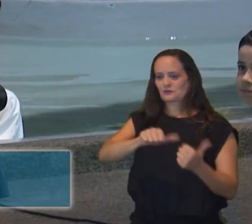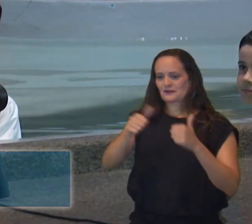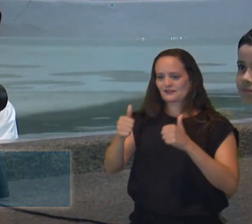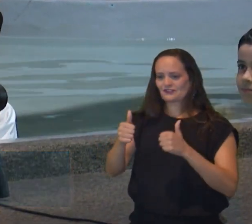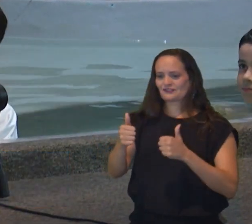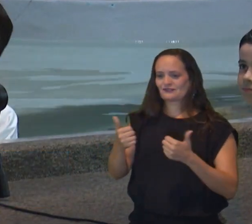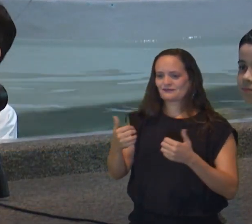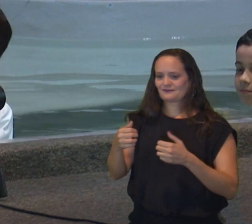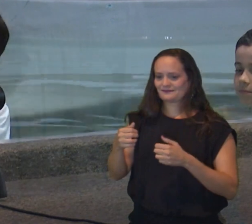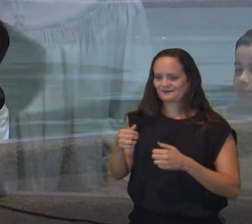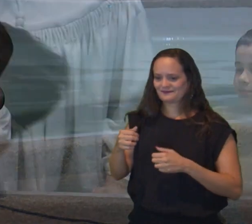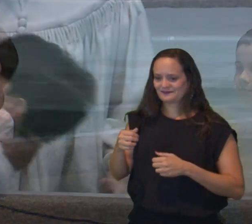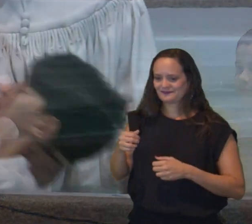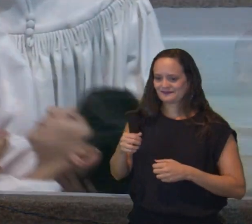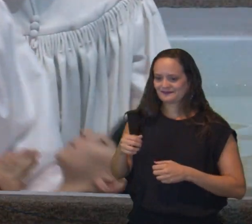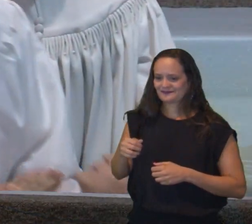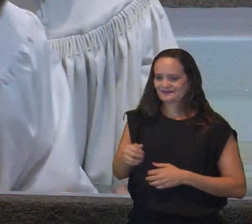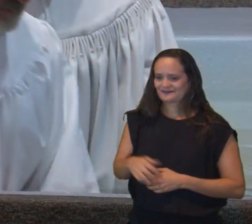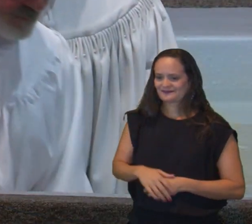Amém.